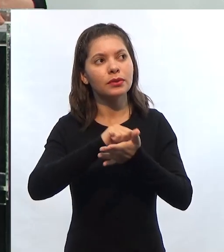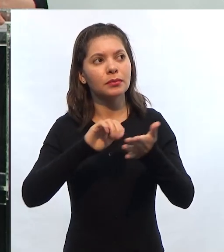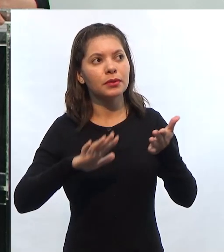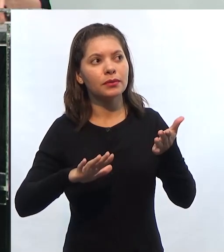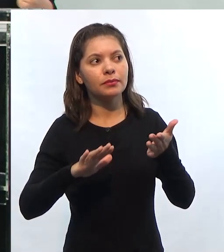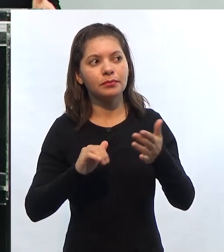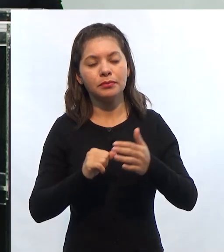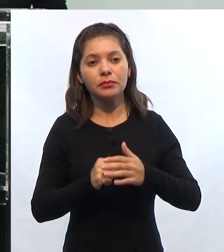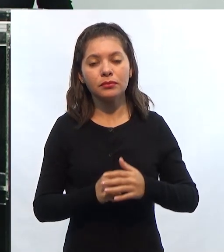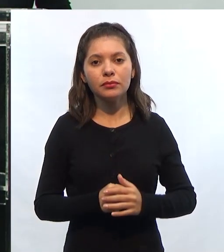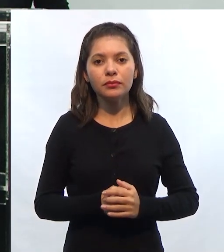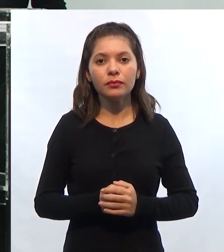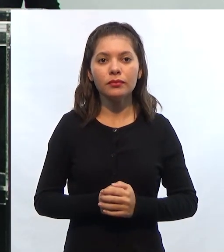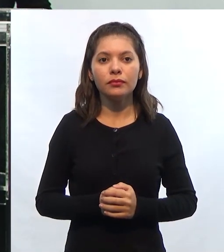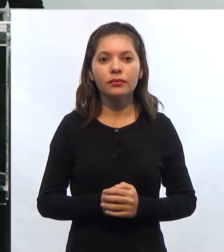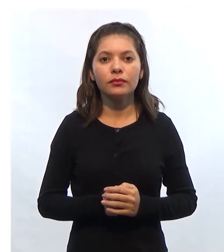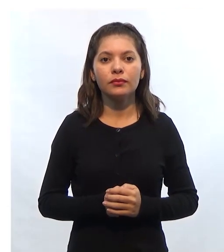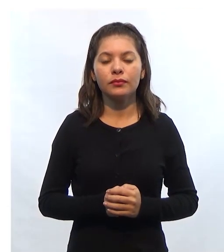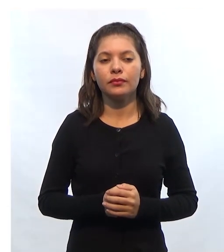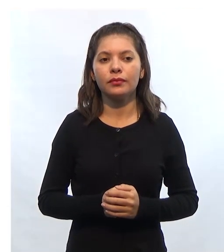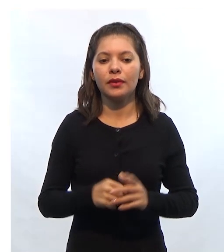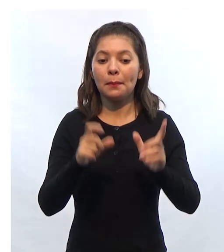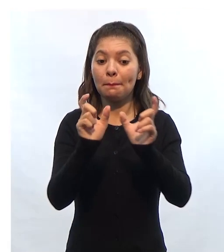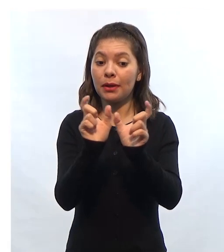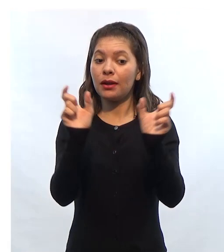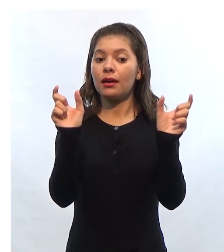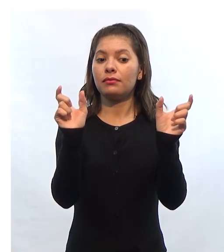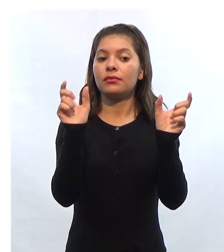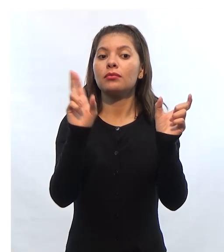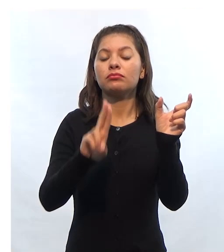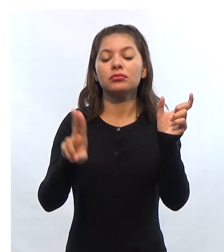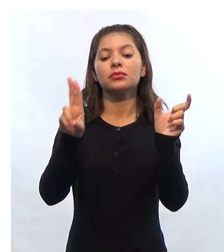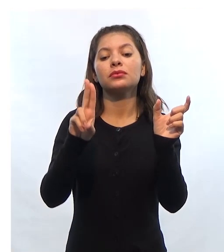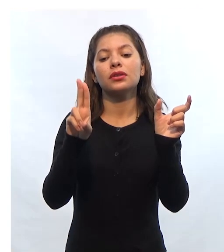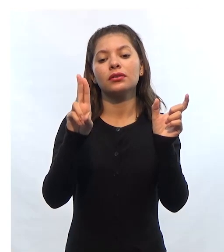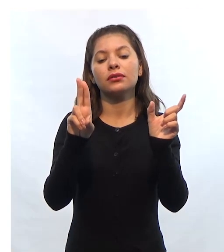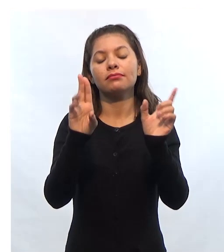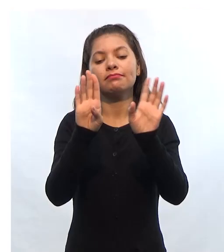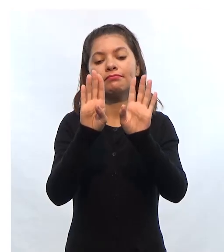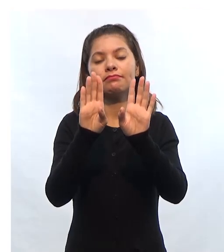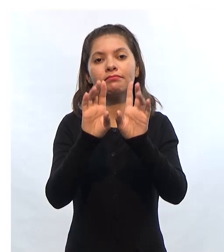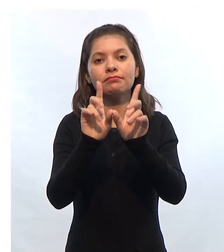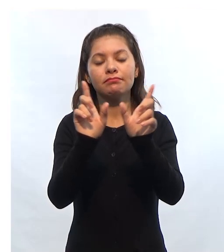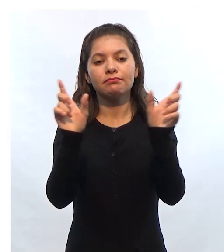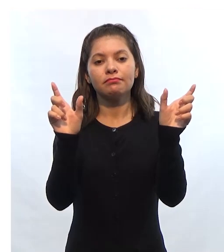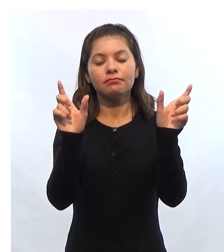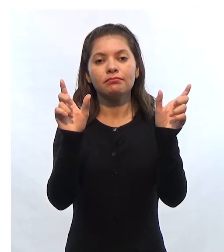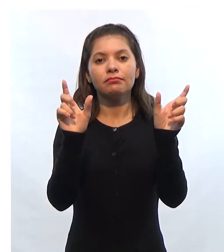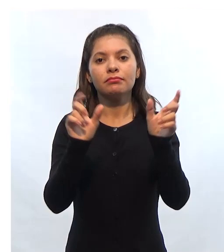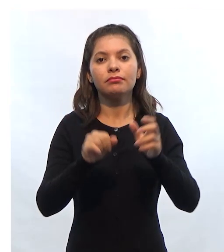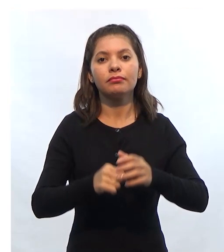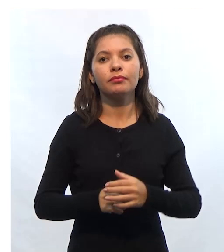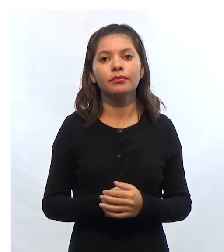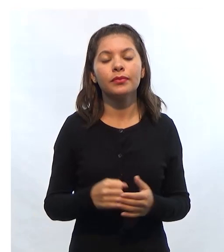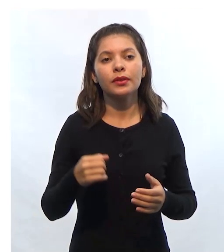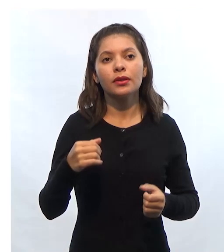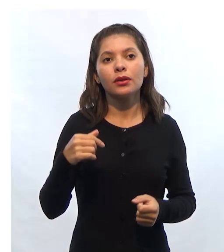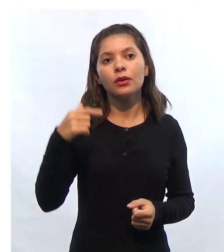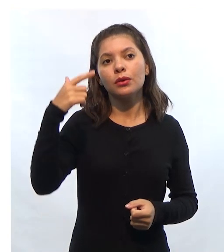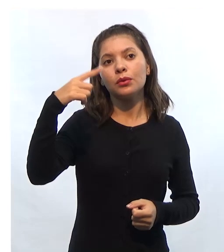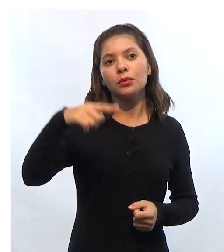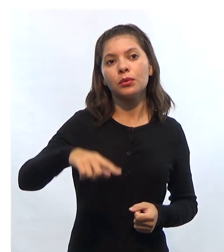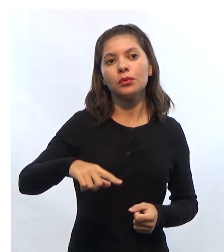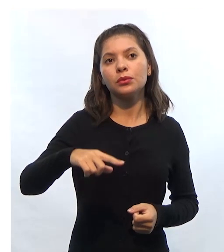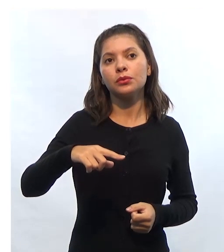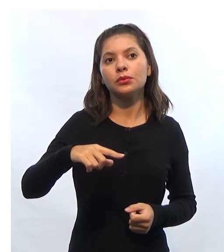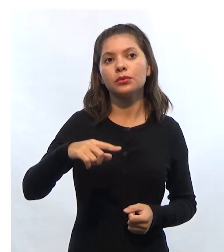aqueles serviços, certo? Então, isso é a demanda. É uma palavra muito usada, inclusive aparece bastante na mídia. Agora a gente vai passar